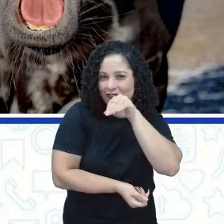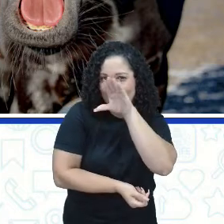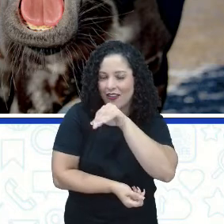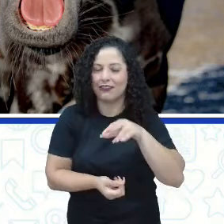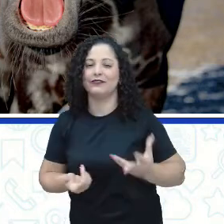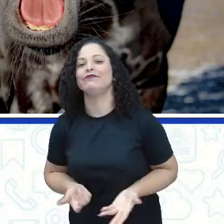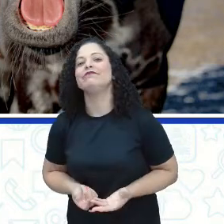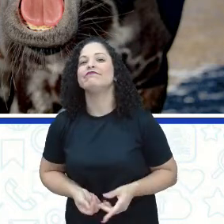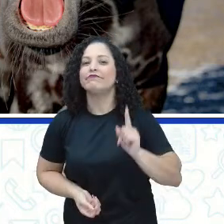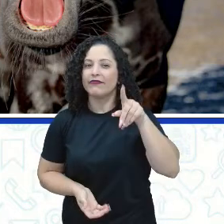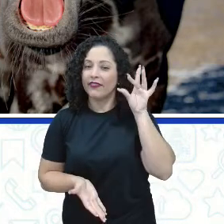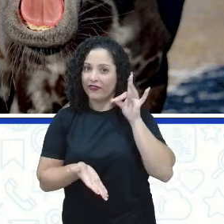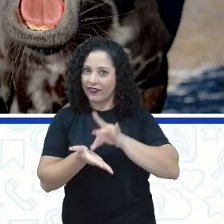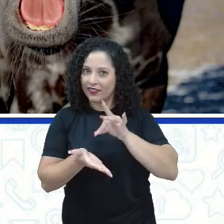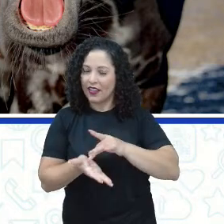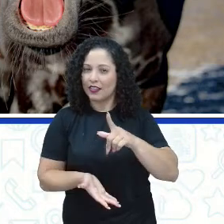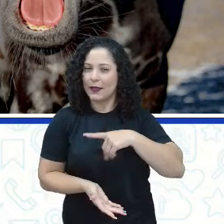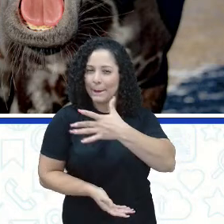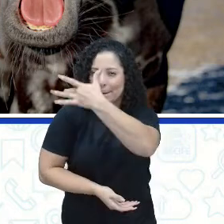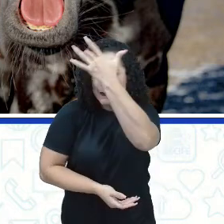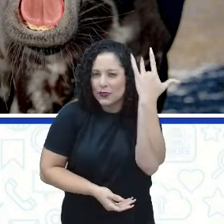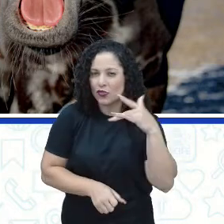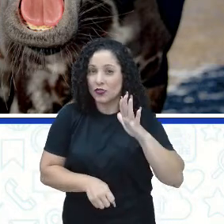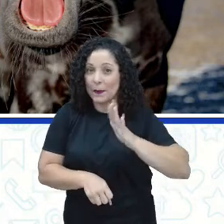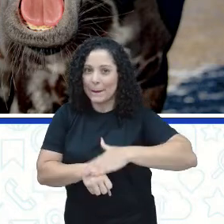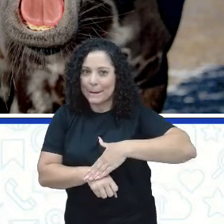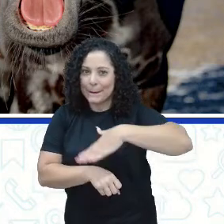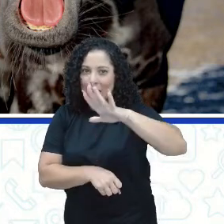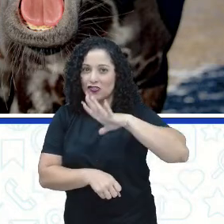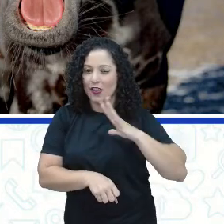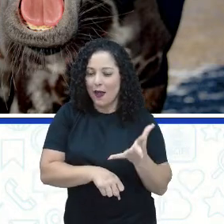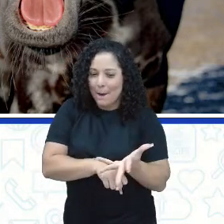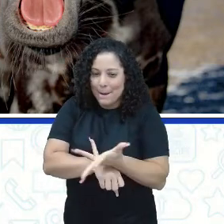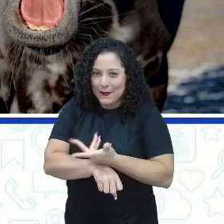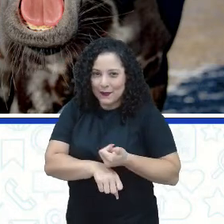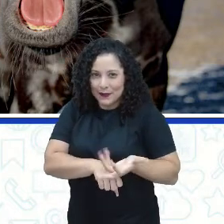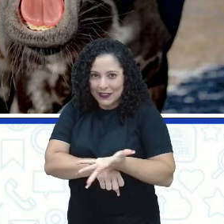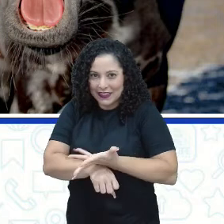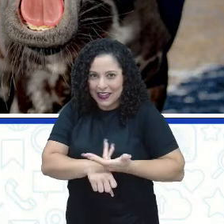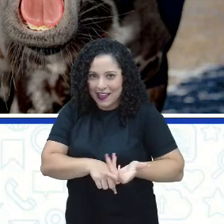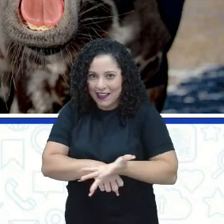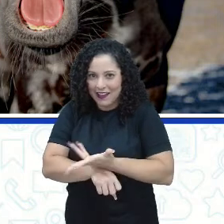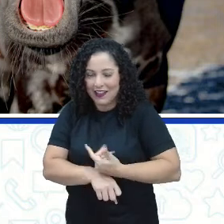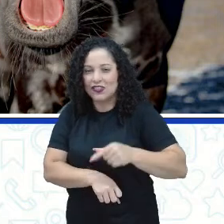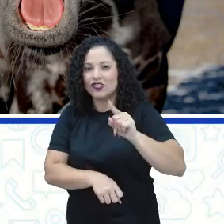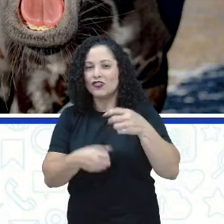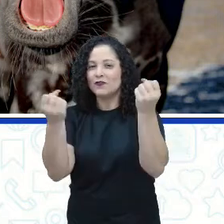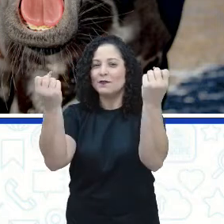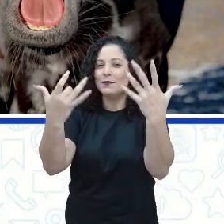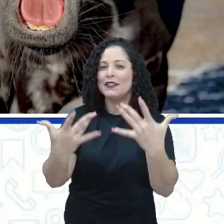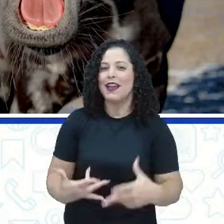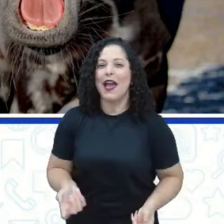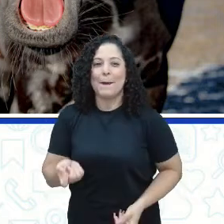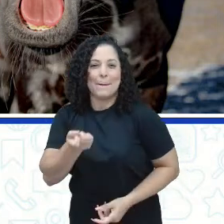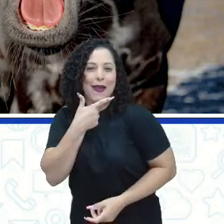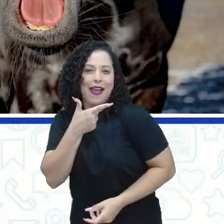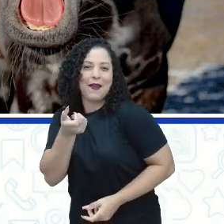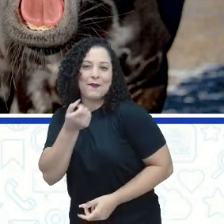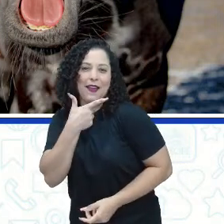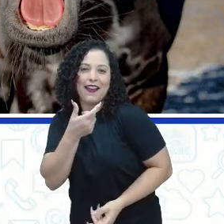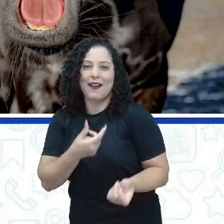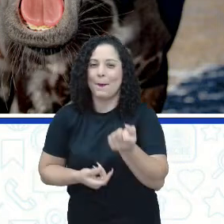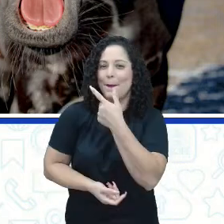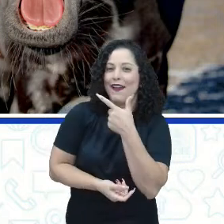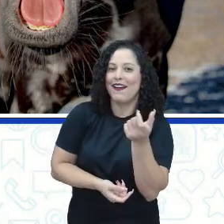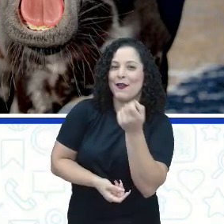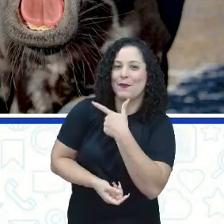fato que existem pessoas que têm mais talento, digamos assim, mais jeito, que contam as piadas e as histórias de uma